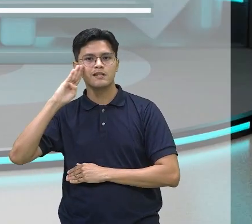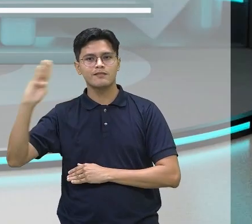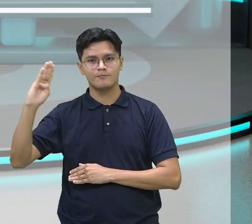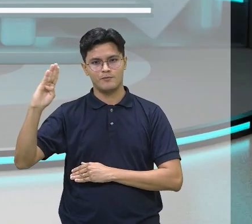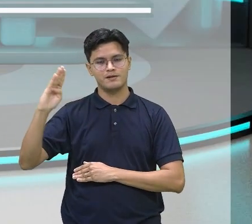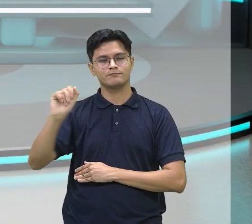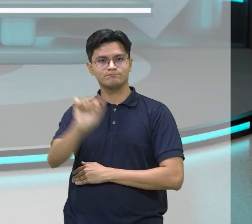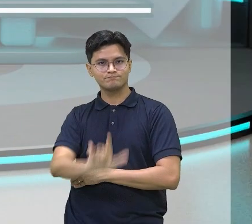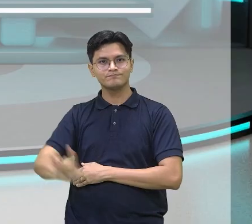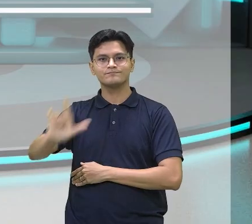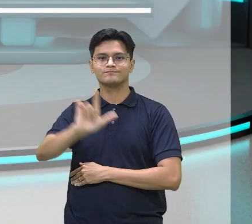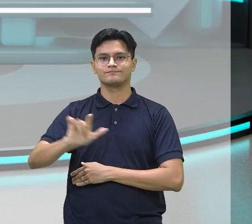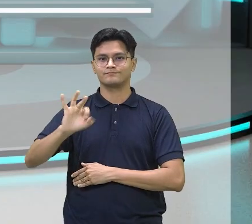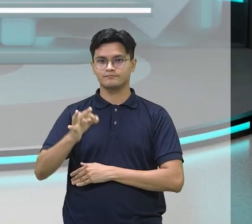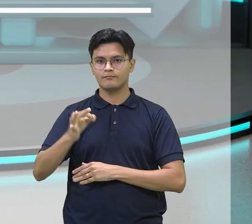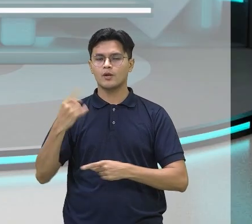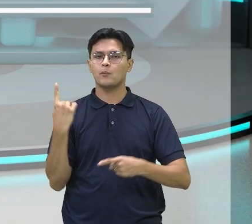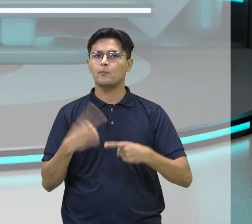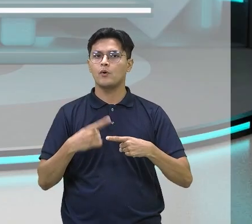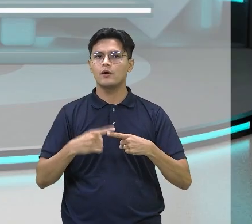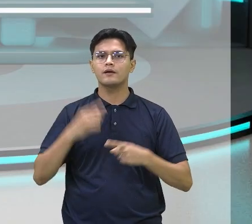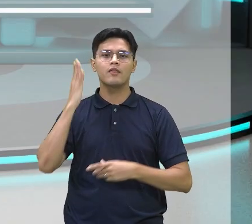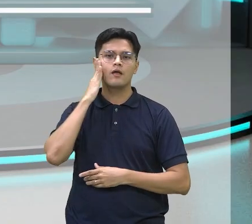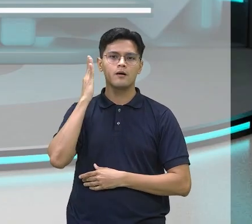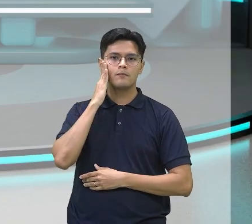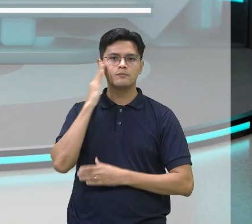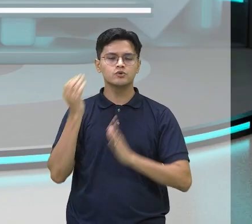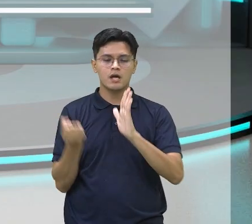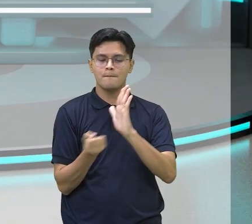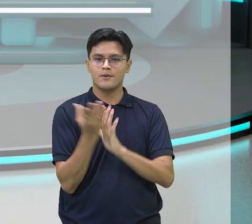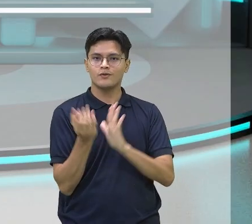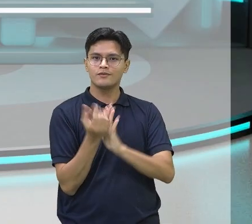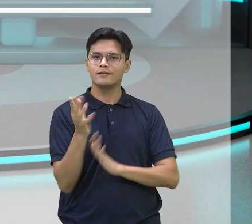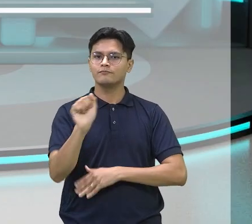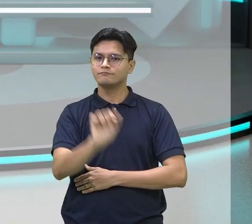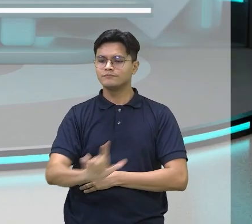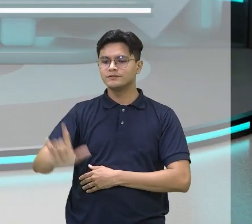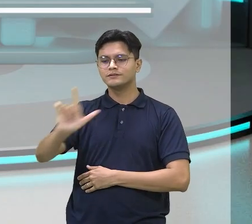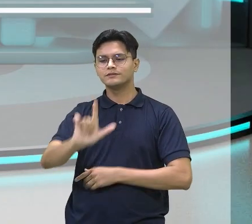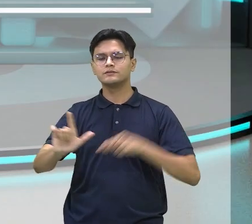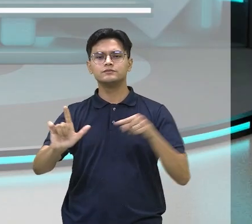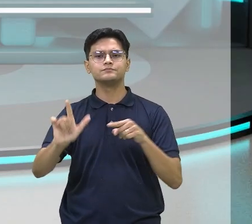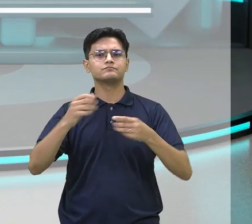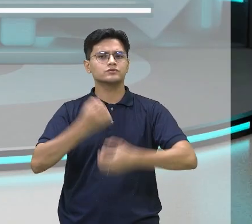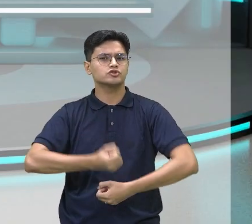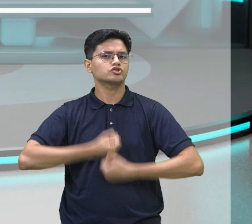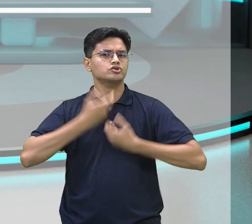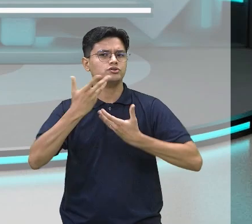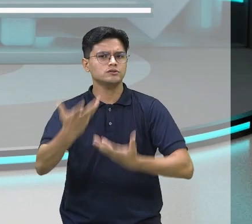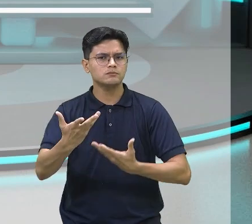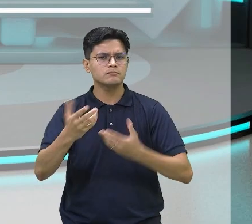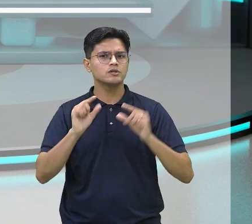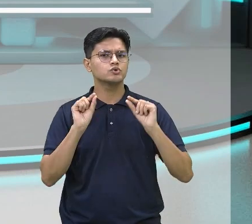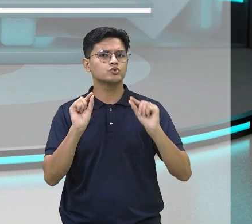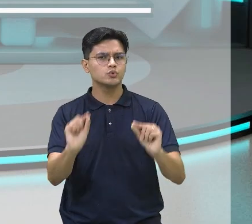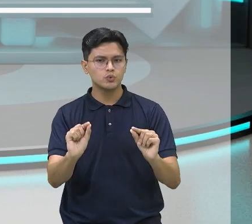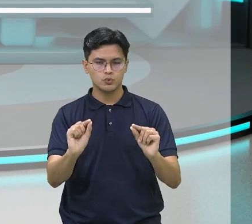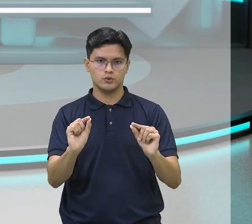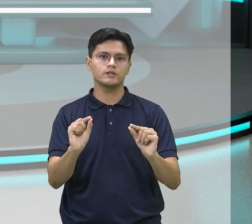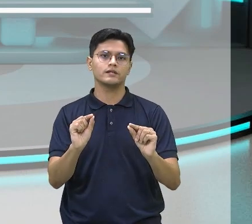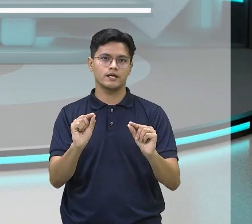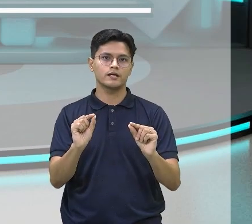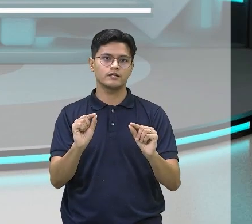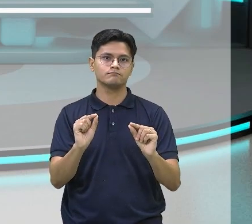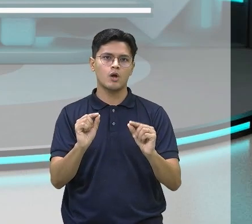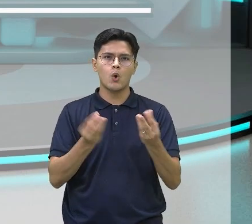que uma produção literária, ela expressa muito o que a sociedade estava vivendo naquele